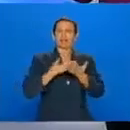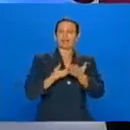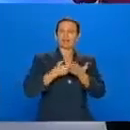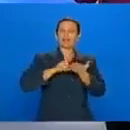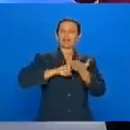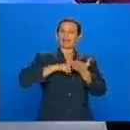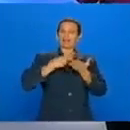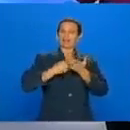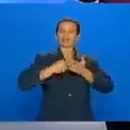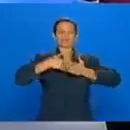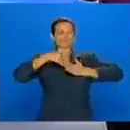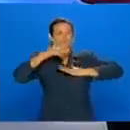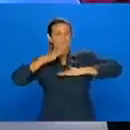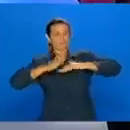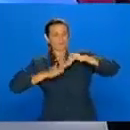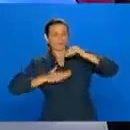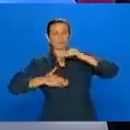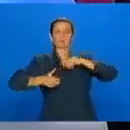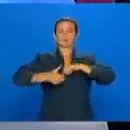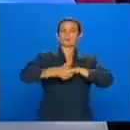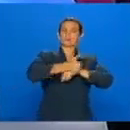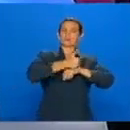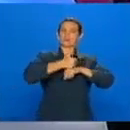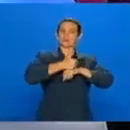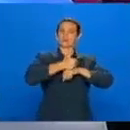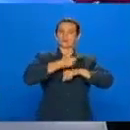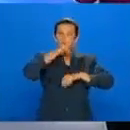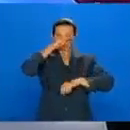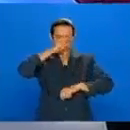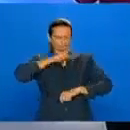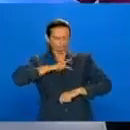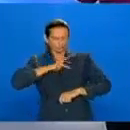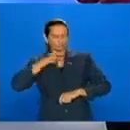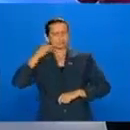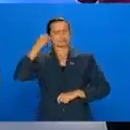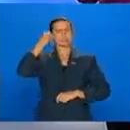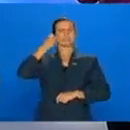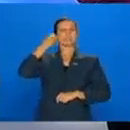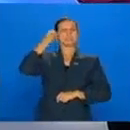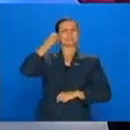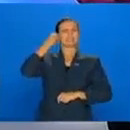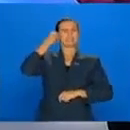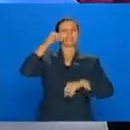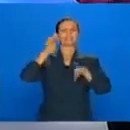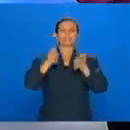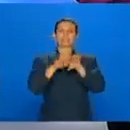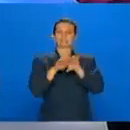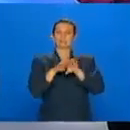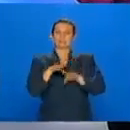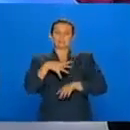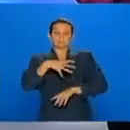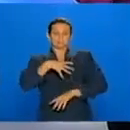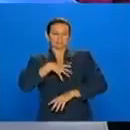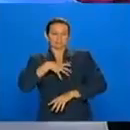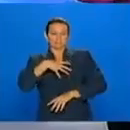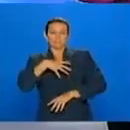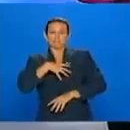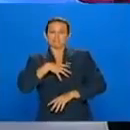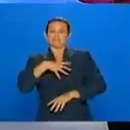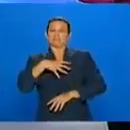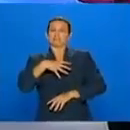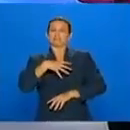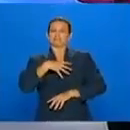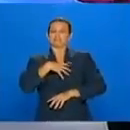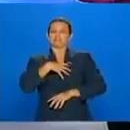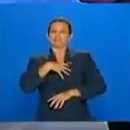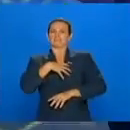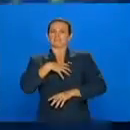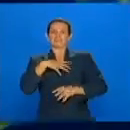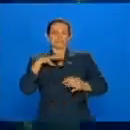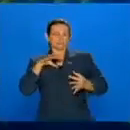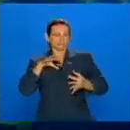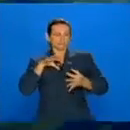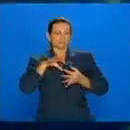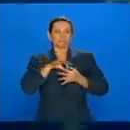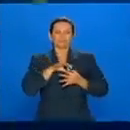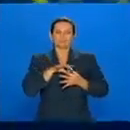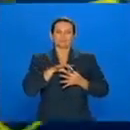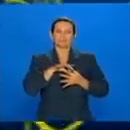profissional que tem suas experiências. E isso não o distancia da sua prática propriamente